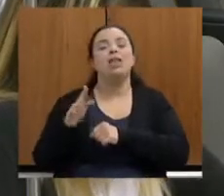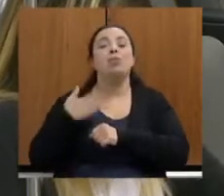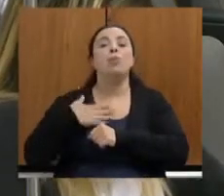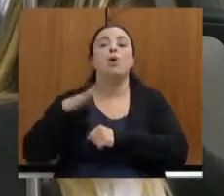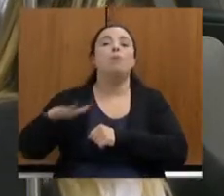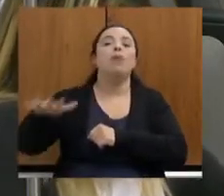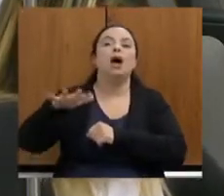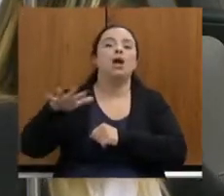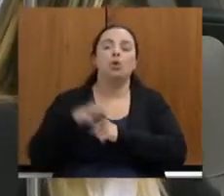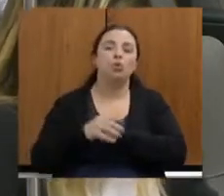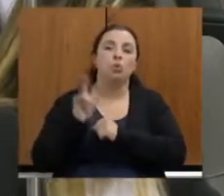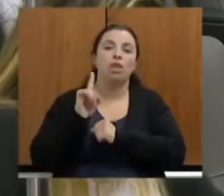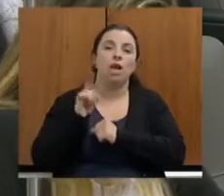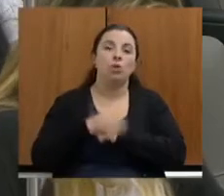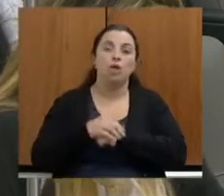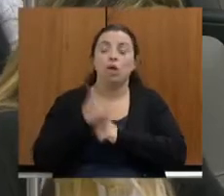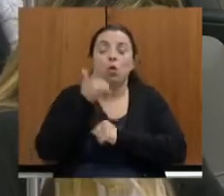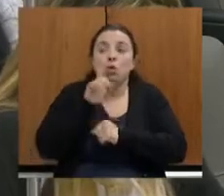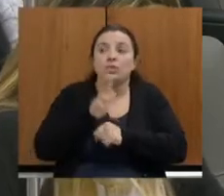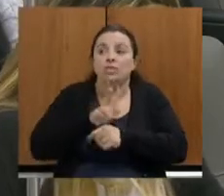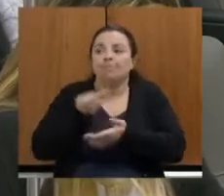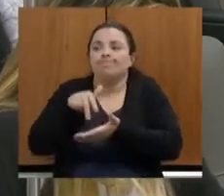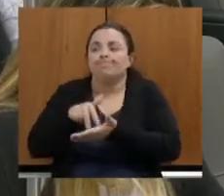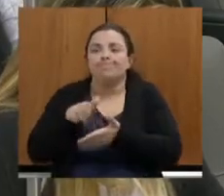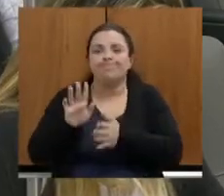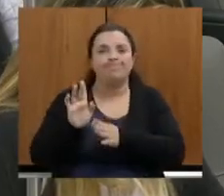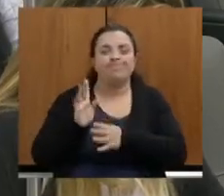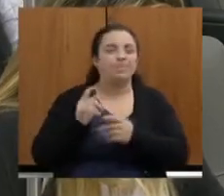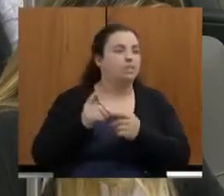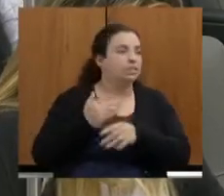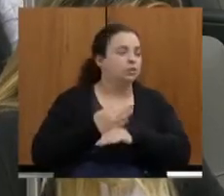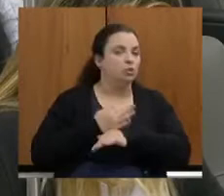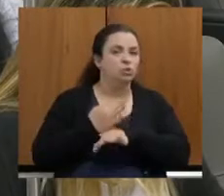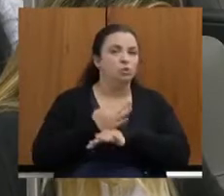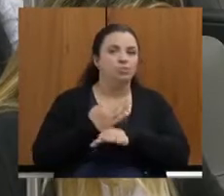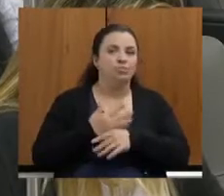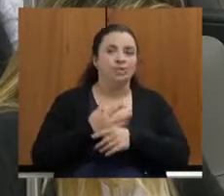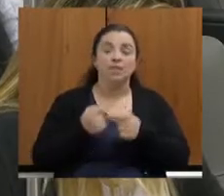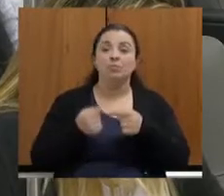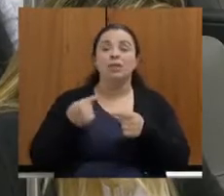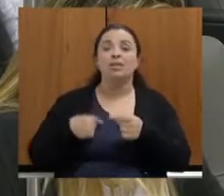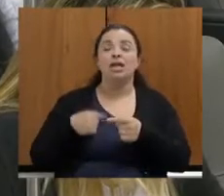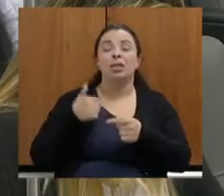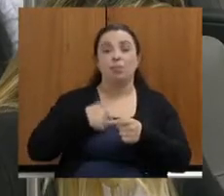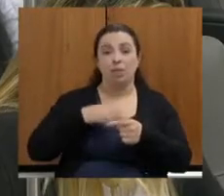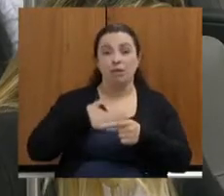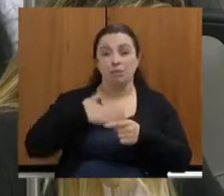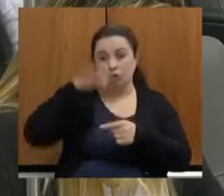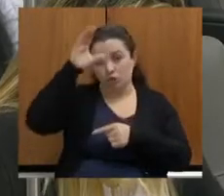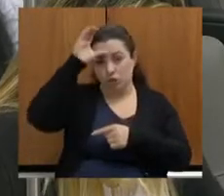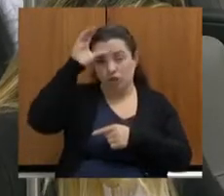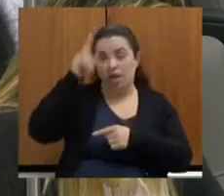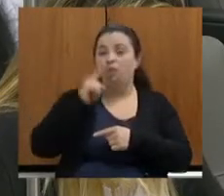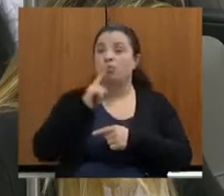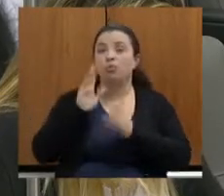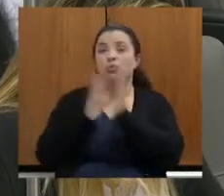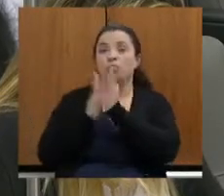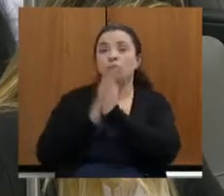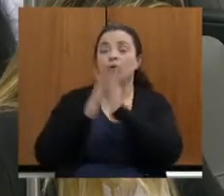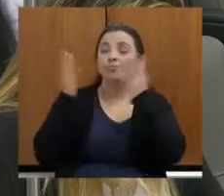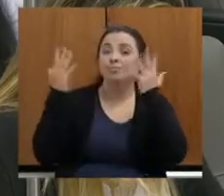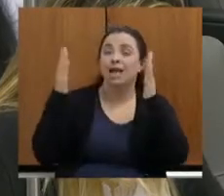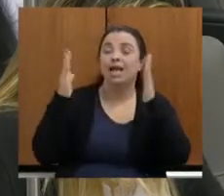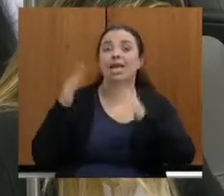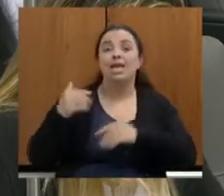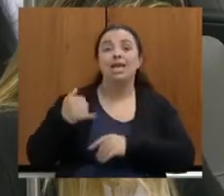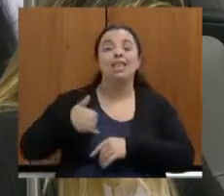bairro eu não consigo ir lá semana passada Minha tia fez sem Olha como comemorou os cem anos de